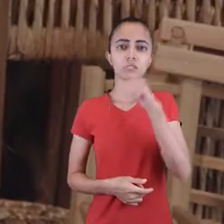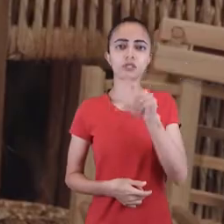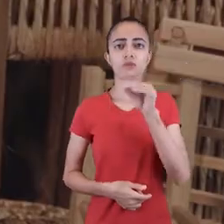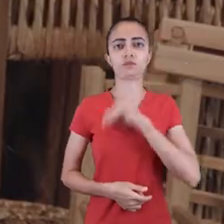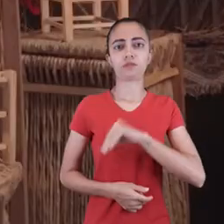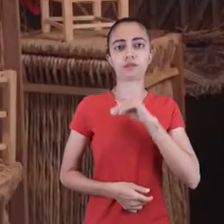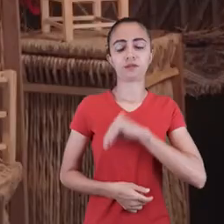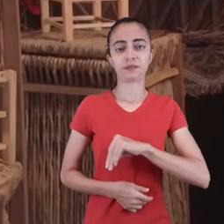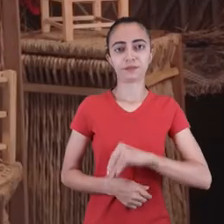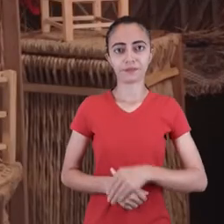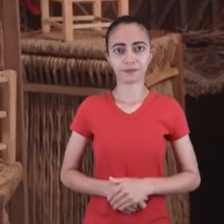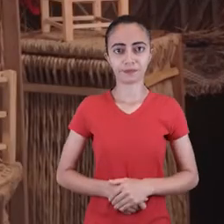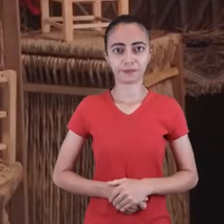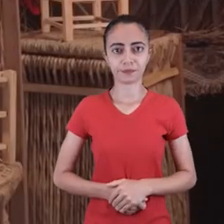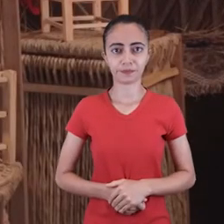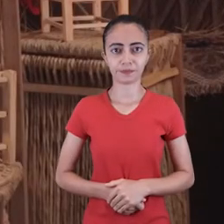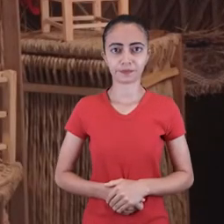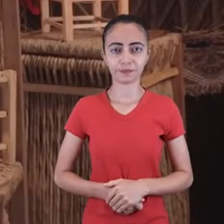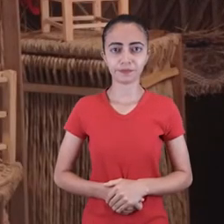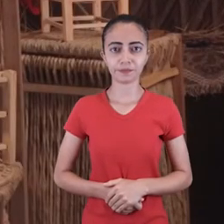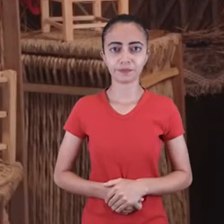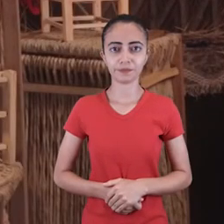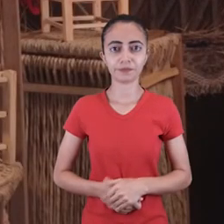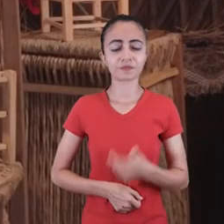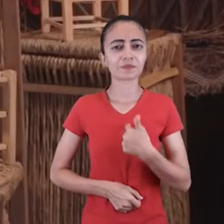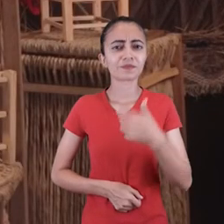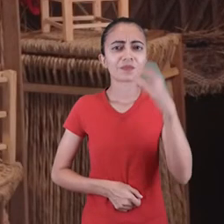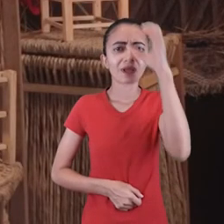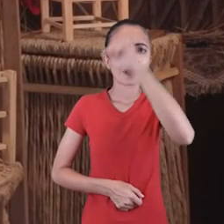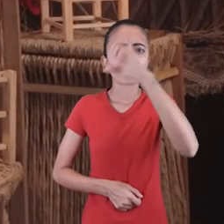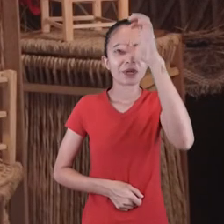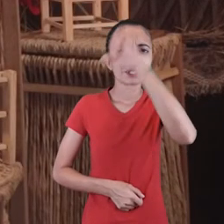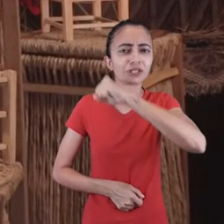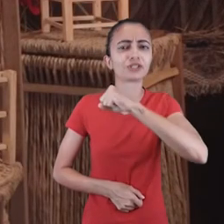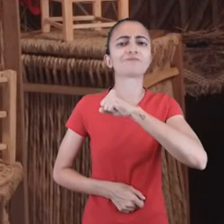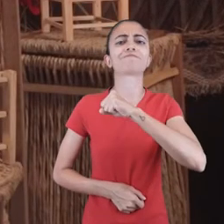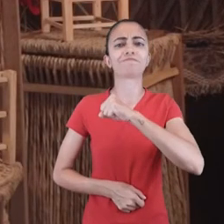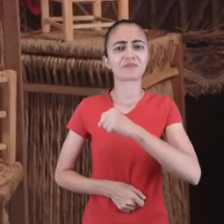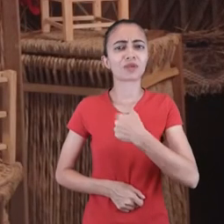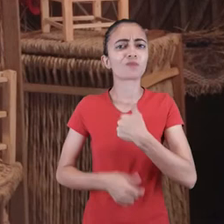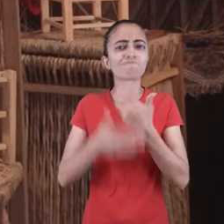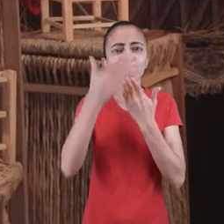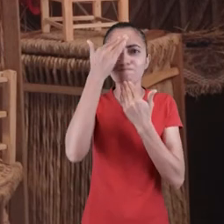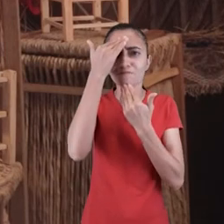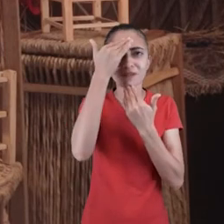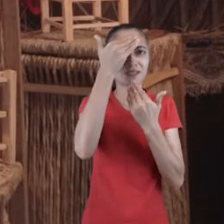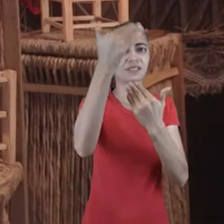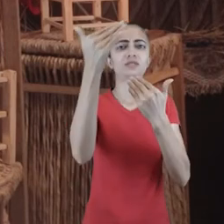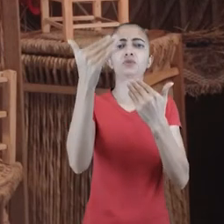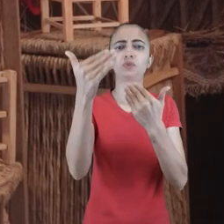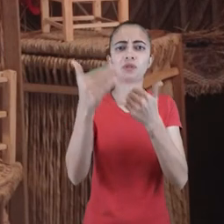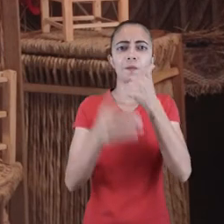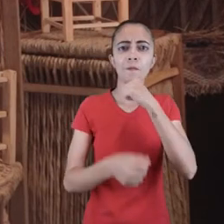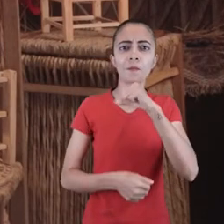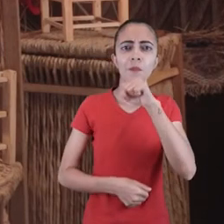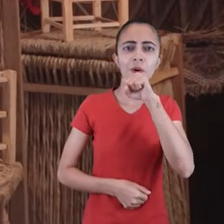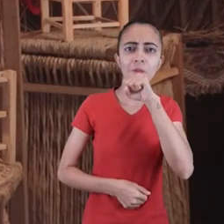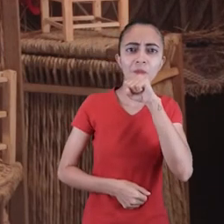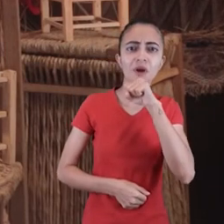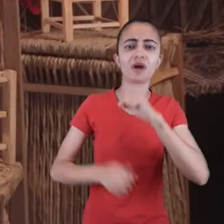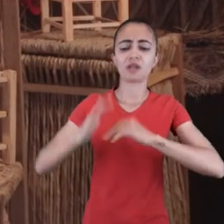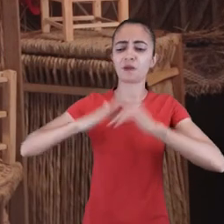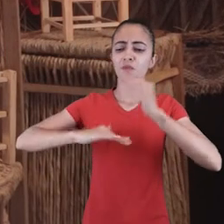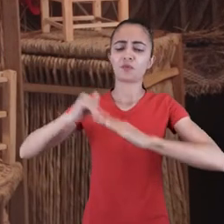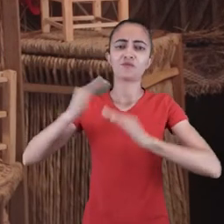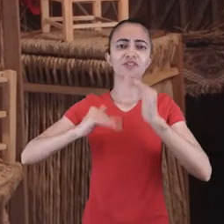minha sobrevivência. E eu aprendi muito. Hoje eu agradeço muito a minha mãe